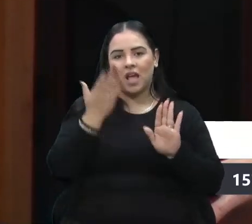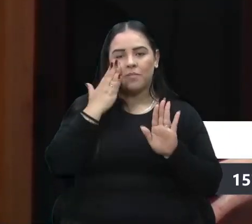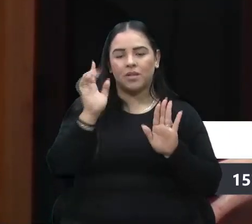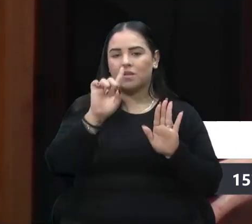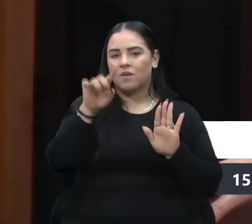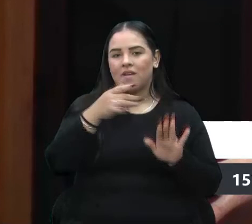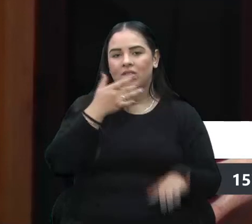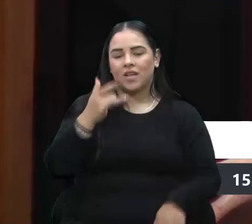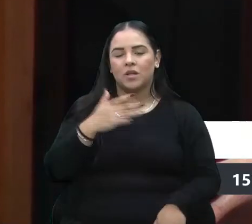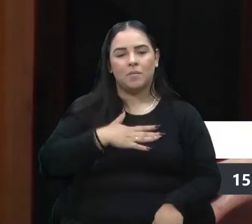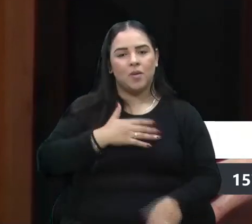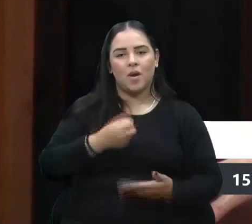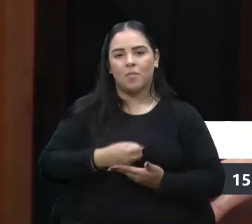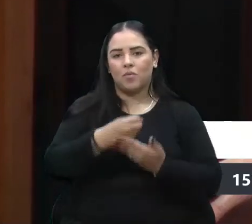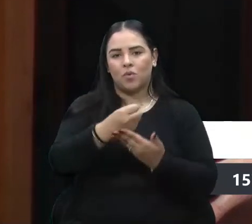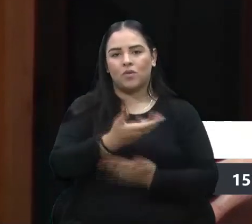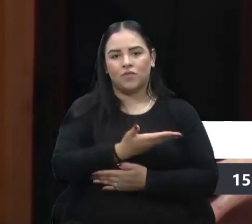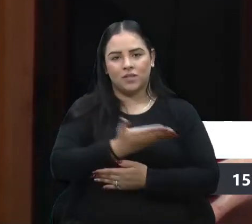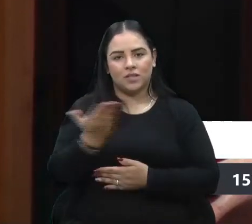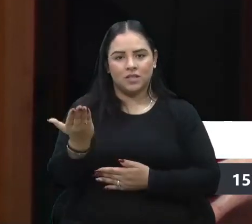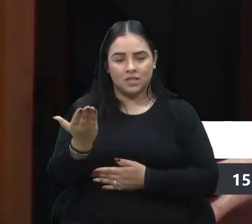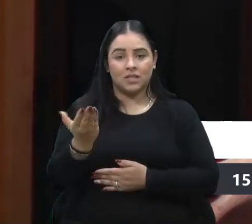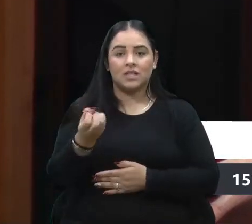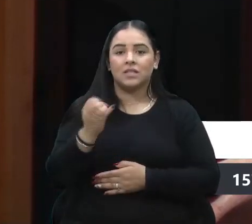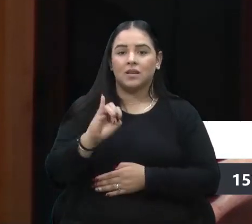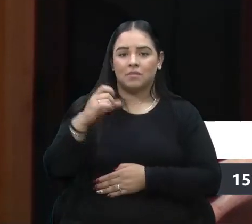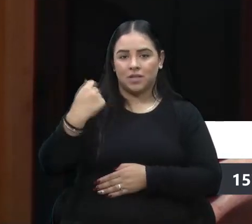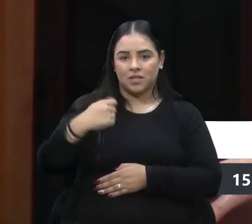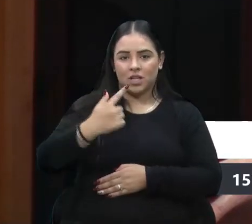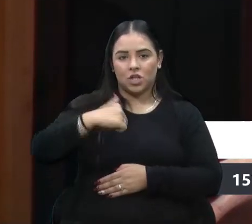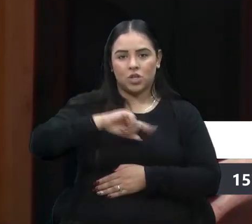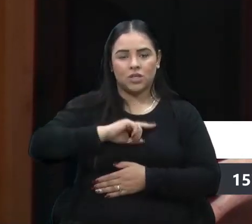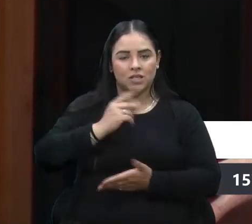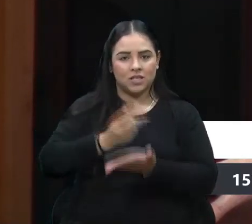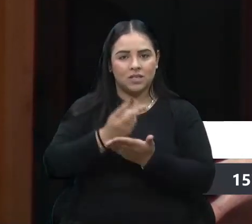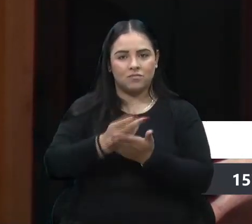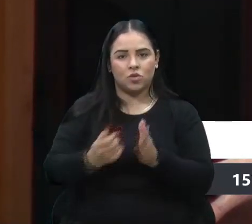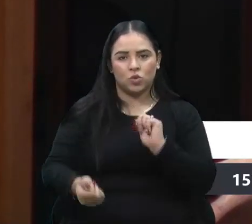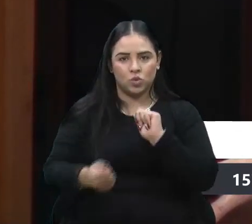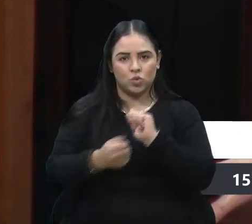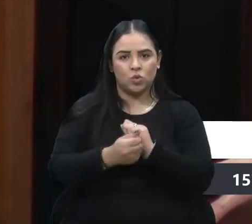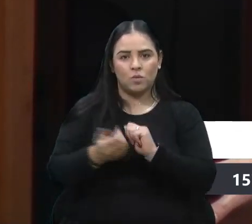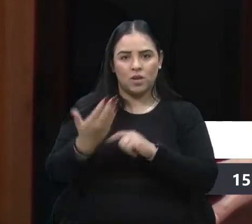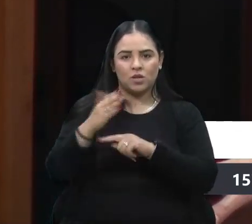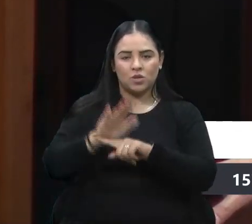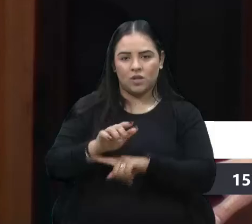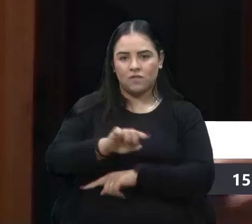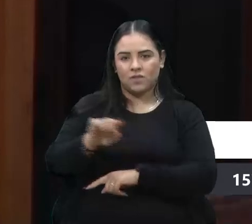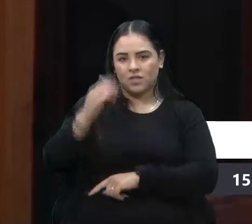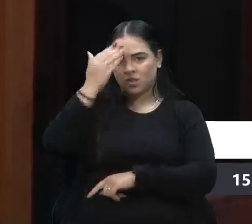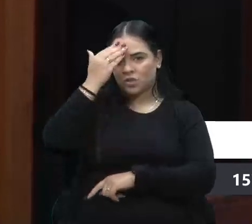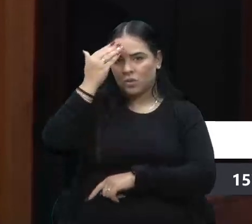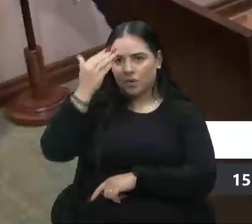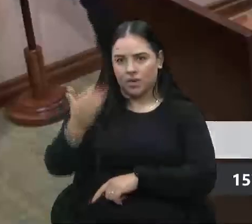então meu apoio Total a vocês se precisarem a gente sempre estará disposto a ajudá-los Muito obrigado a